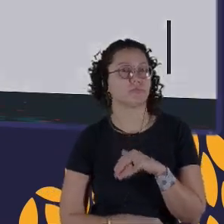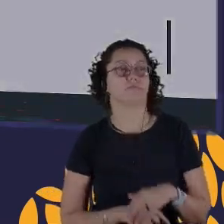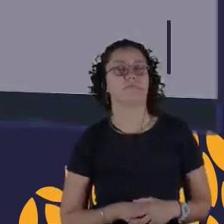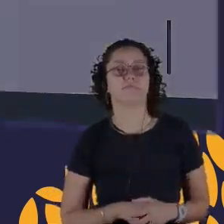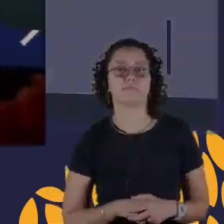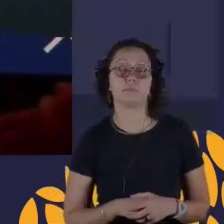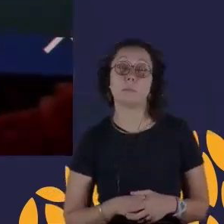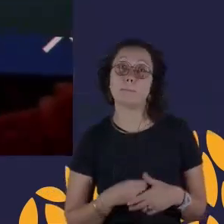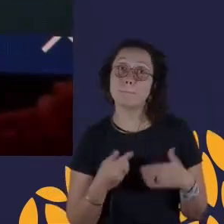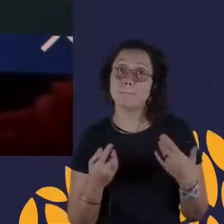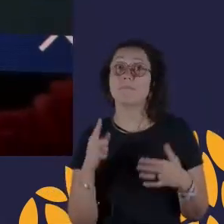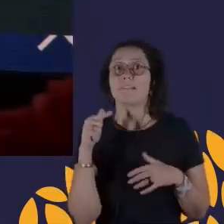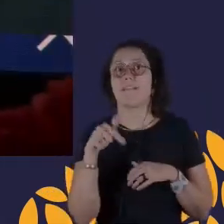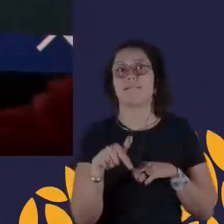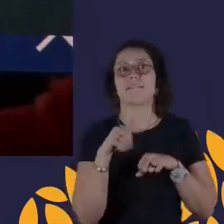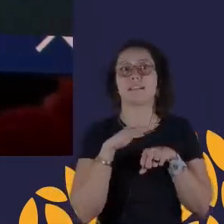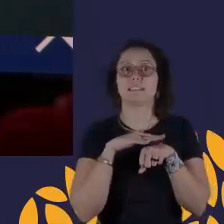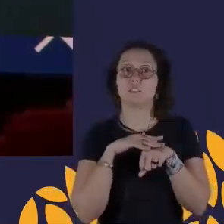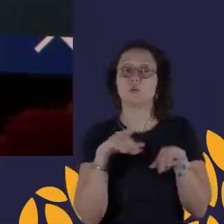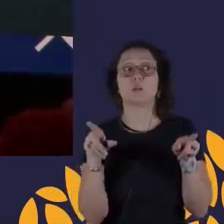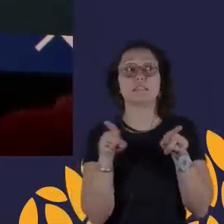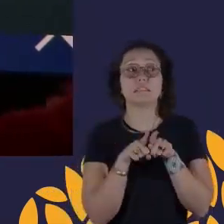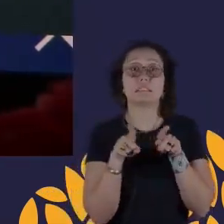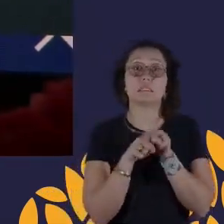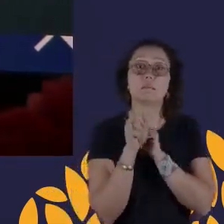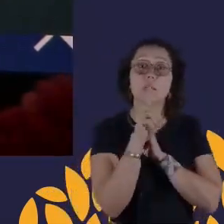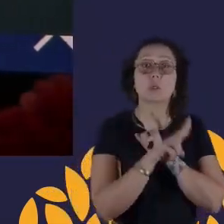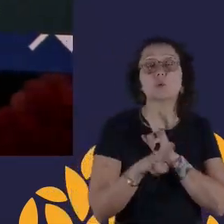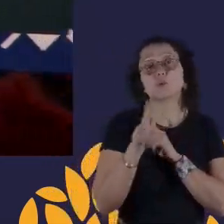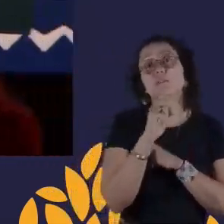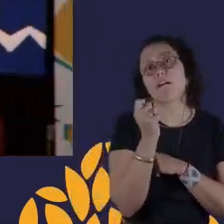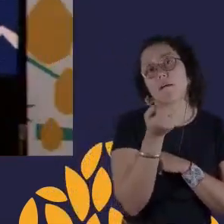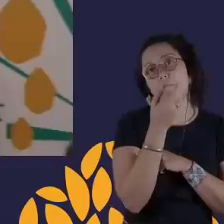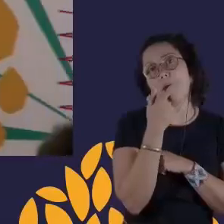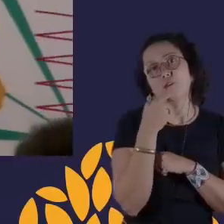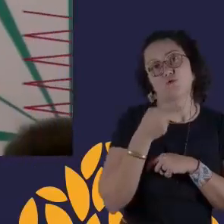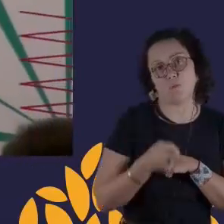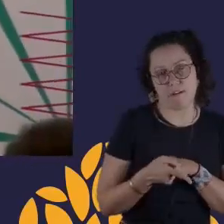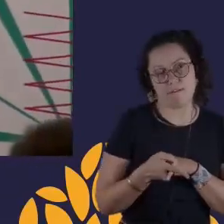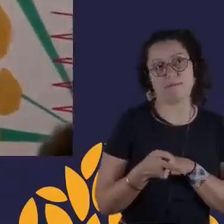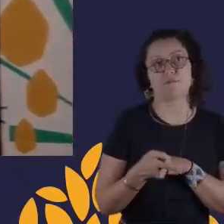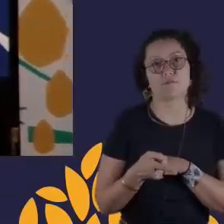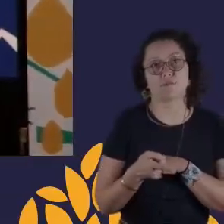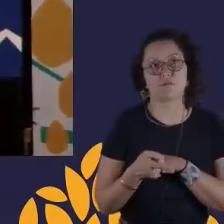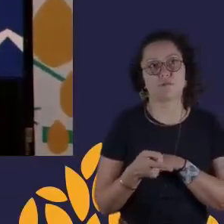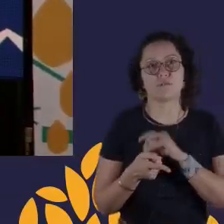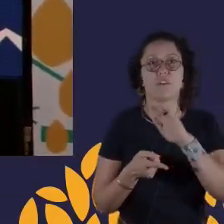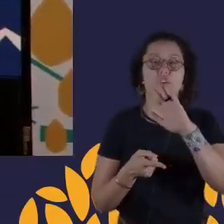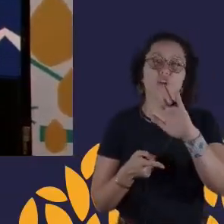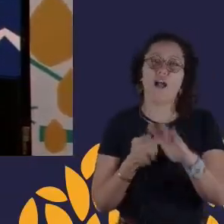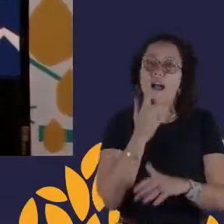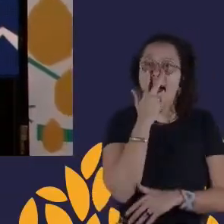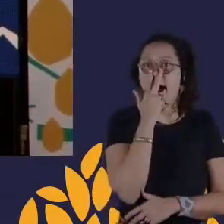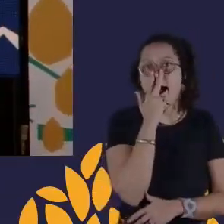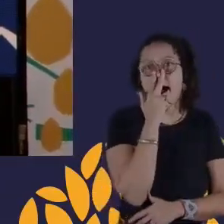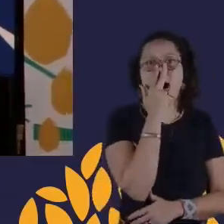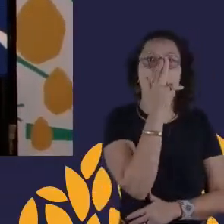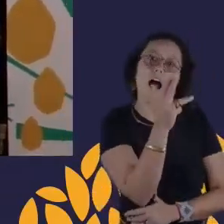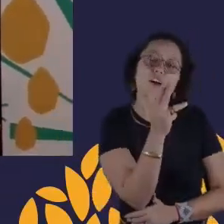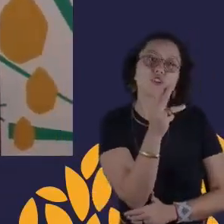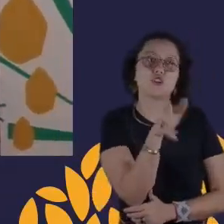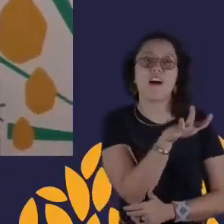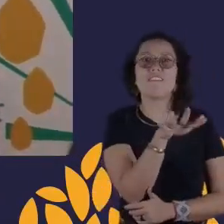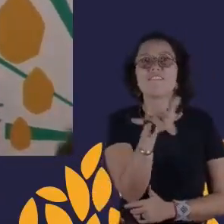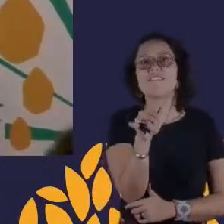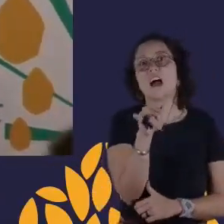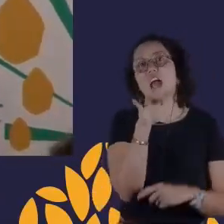Mas nessa doença também usamos medicamentos para isso. E você não acha que canabinoides poderiam ajudar com